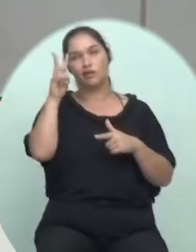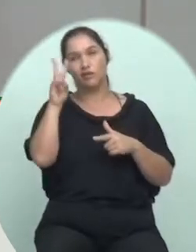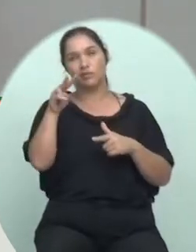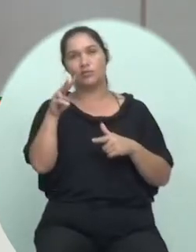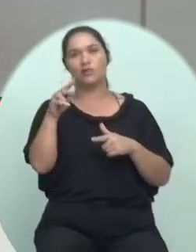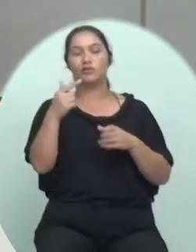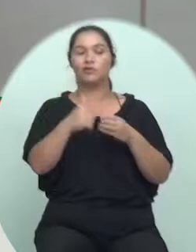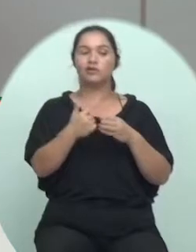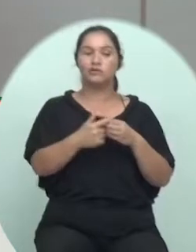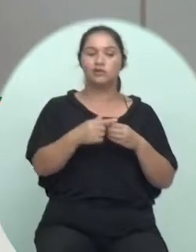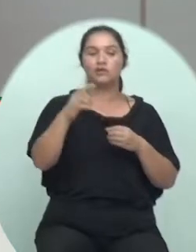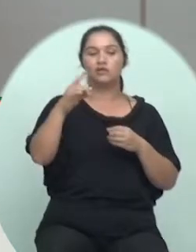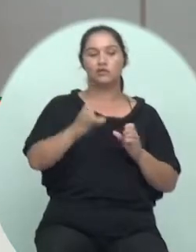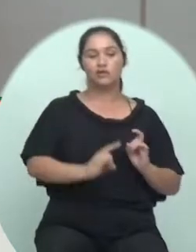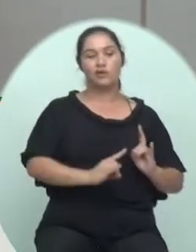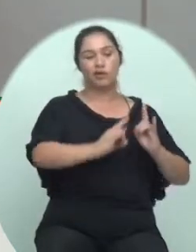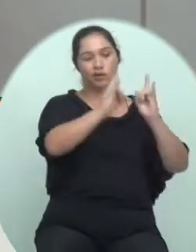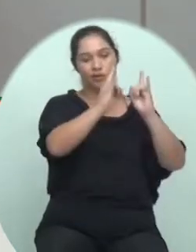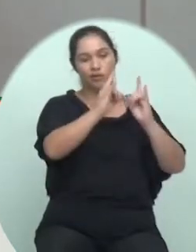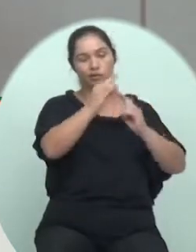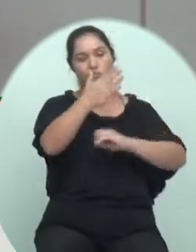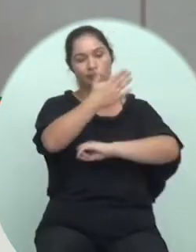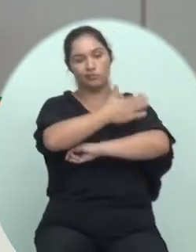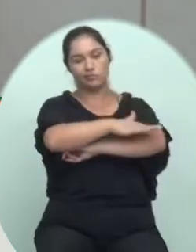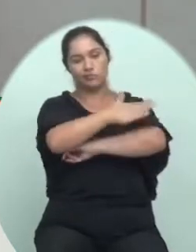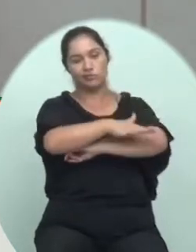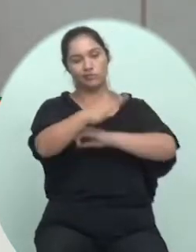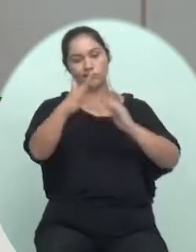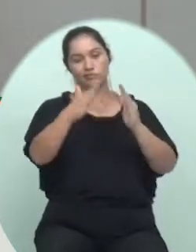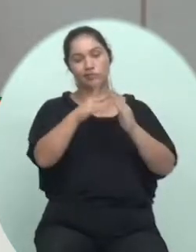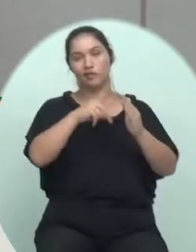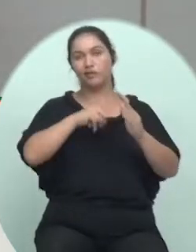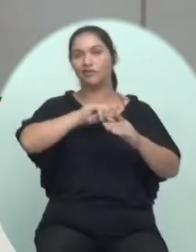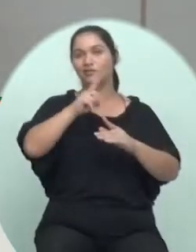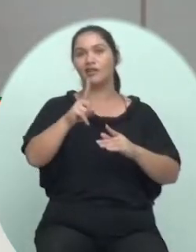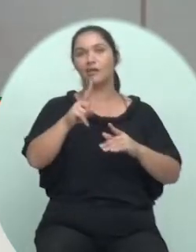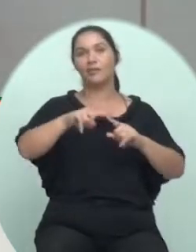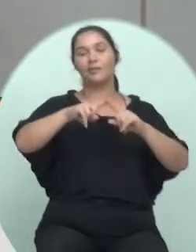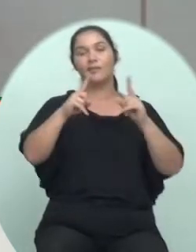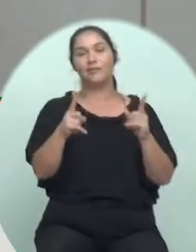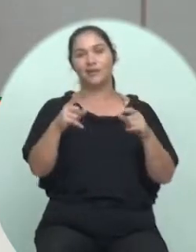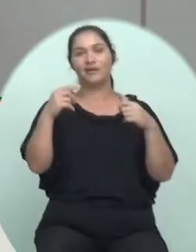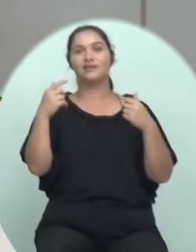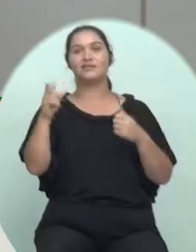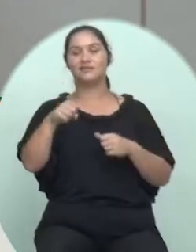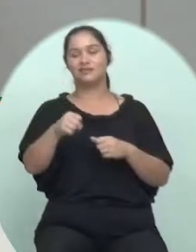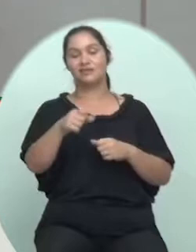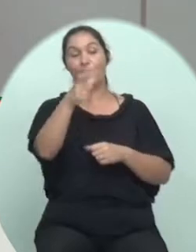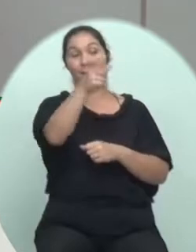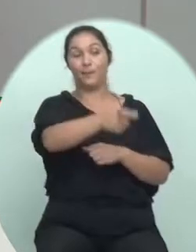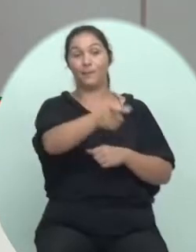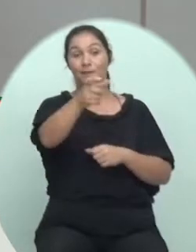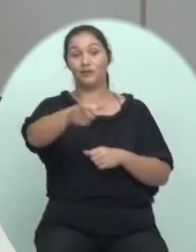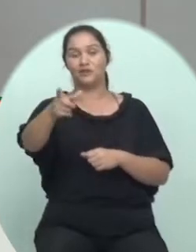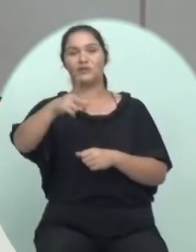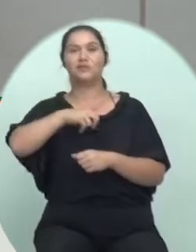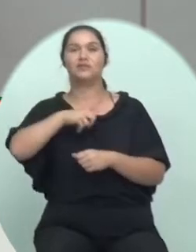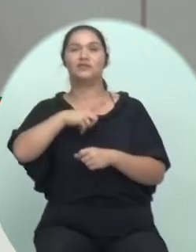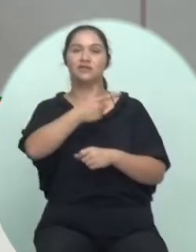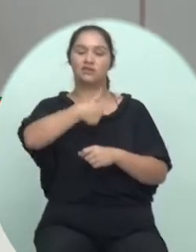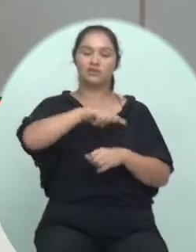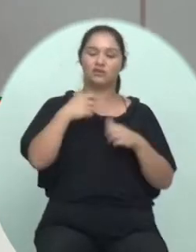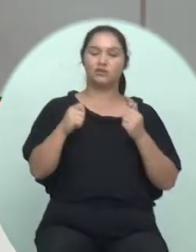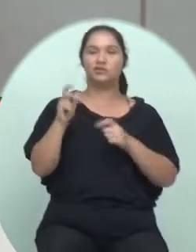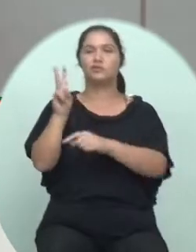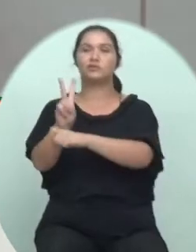de praças, de prédios, mas também é feita, principalmente, vereador Ademir, por pessoas, e nós precisamos cuidar delas.